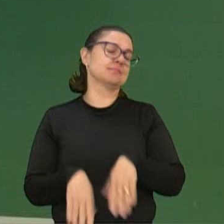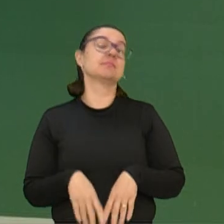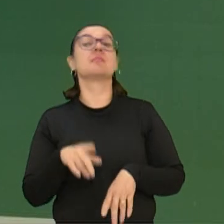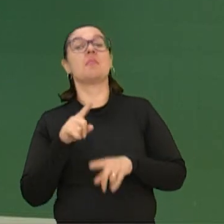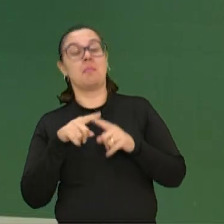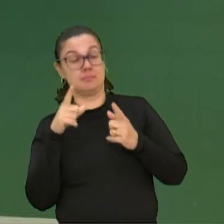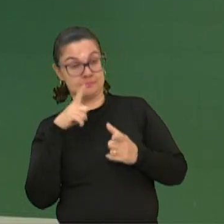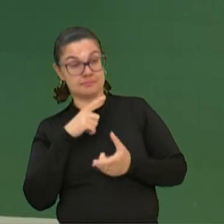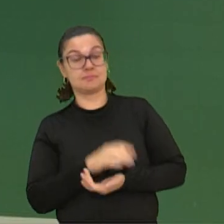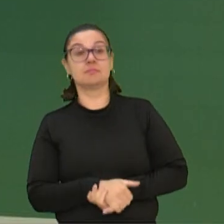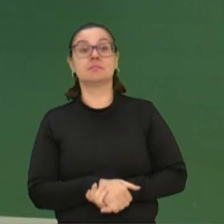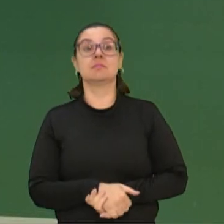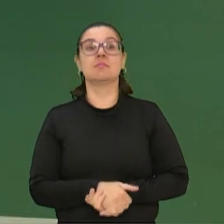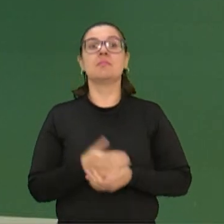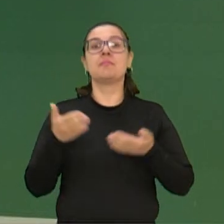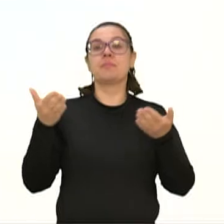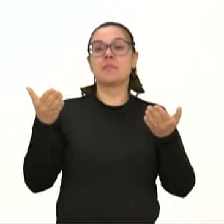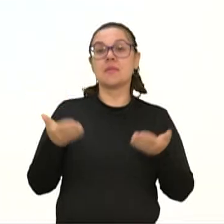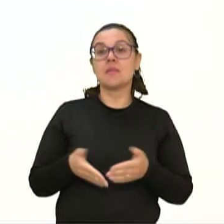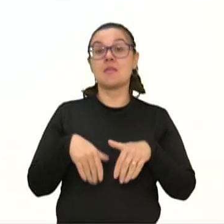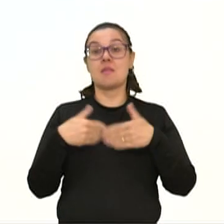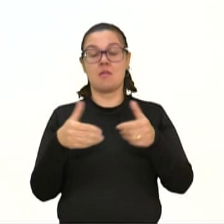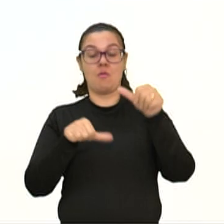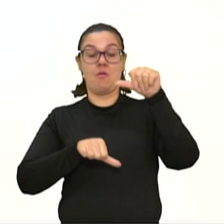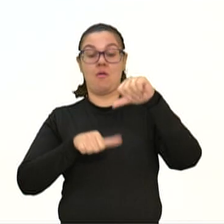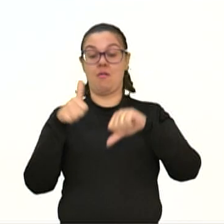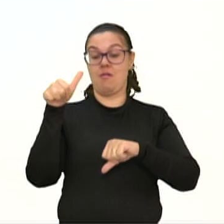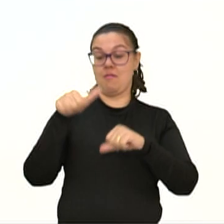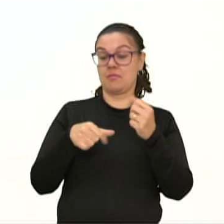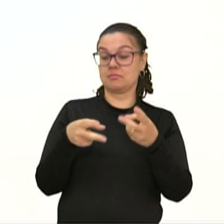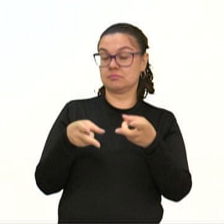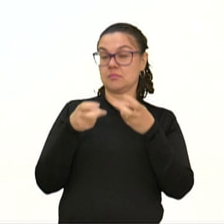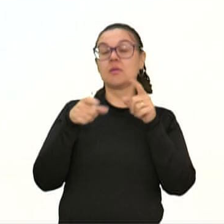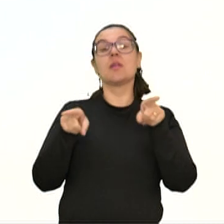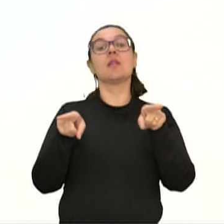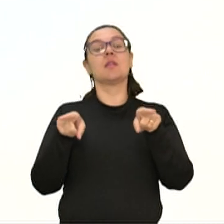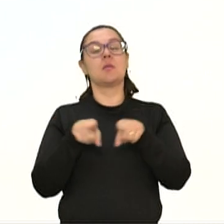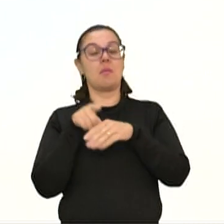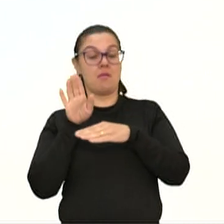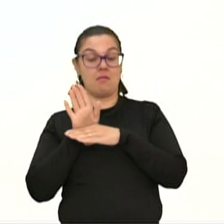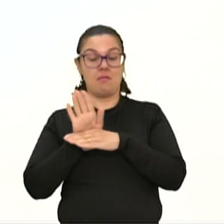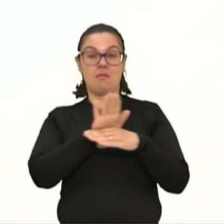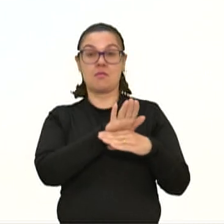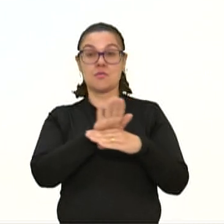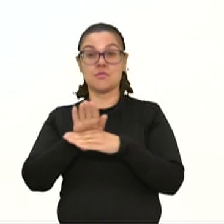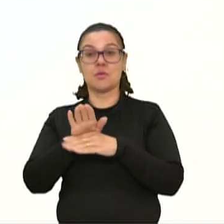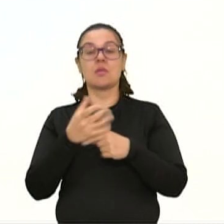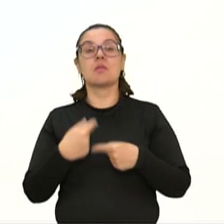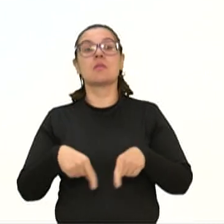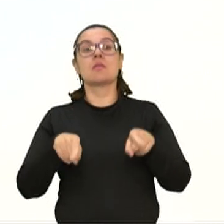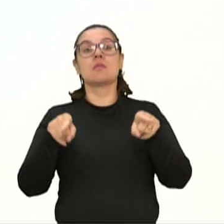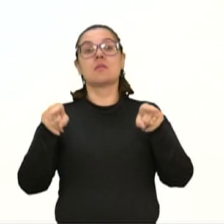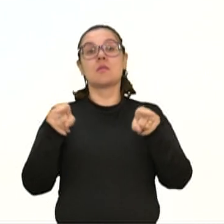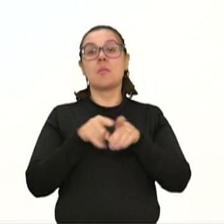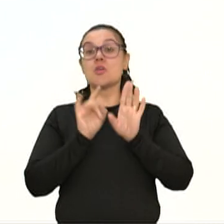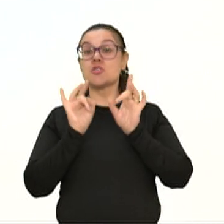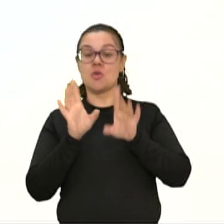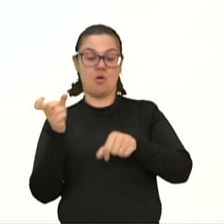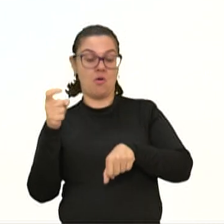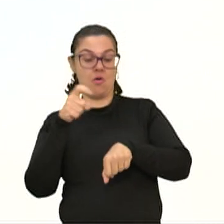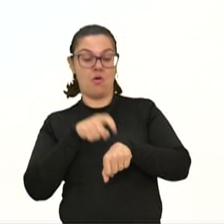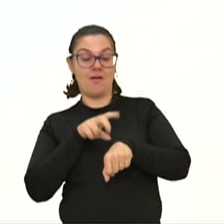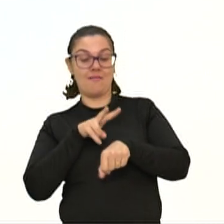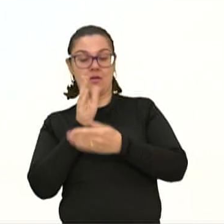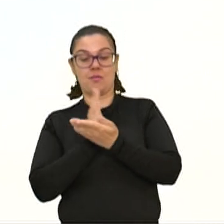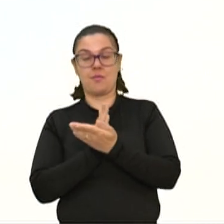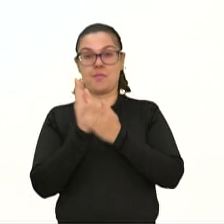teria. Ela serve também como uma ferramenta, tá? E não somente na hora que você vai